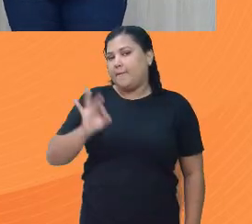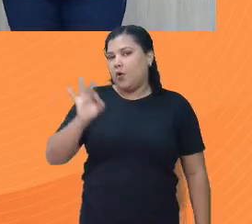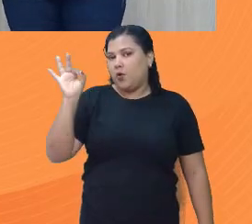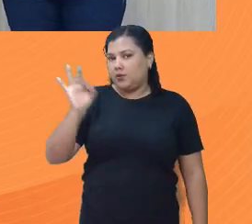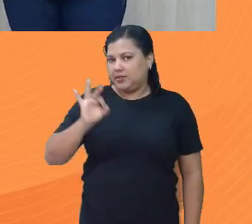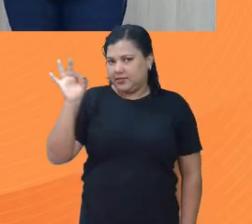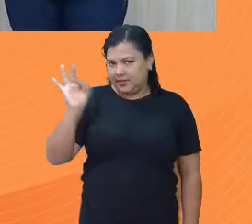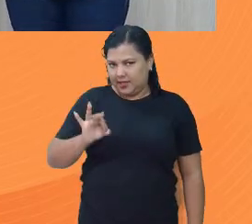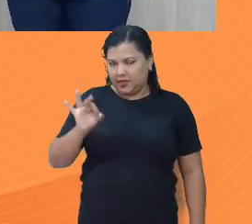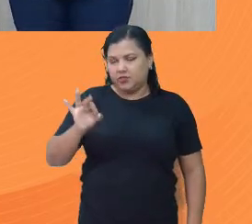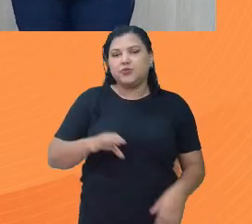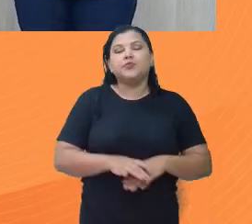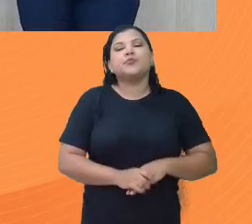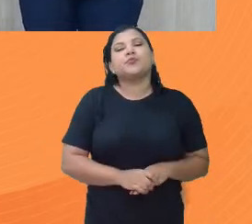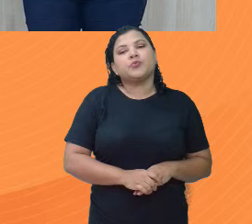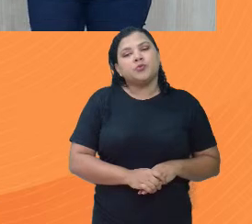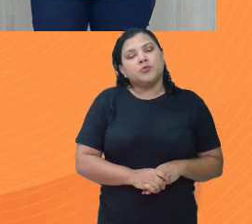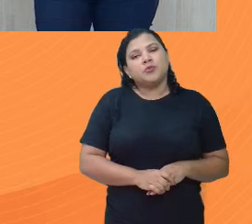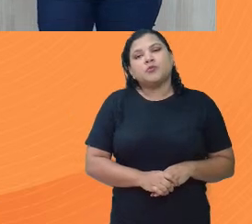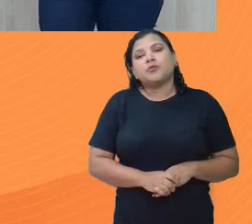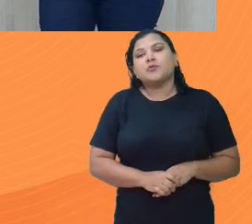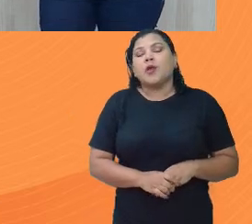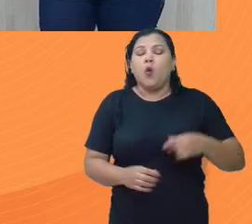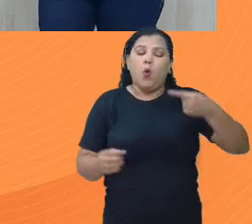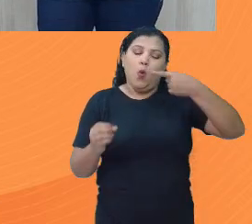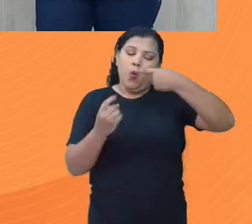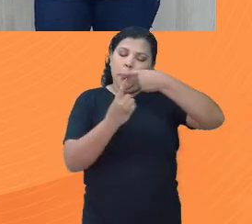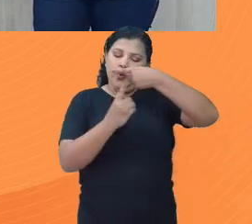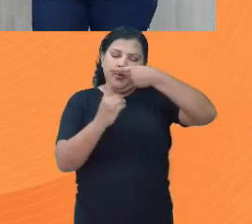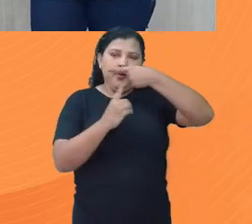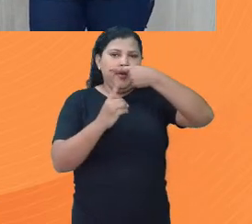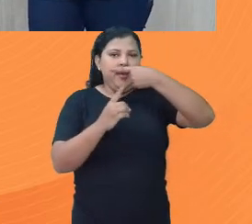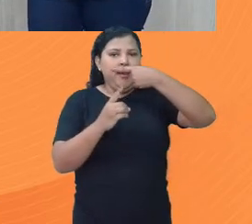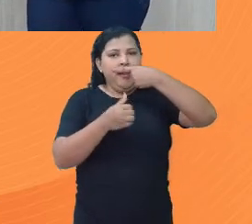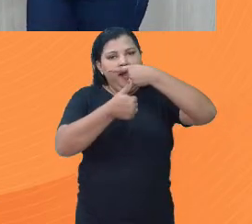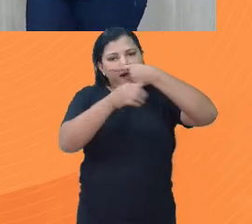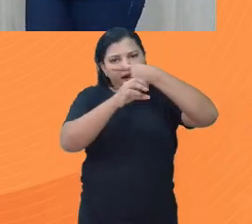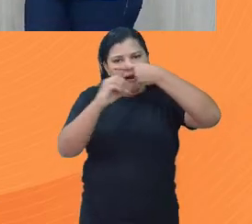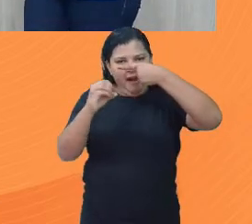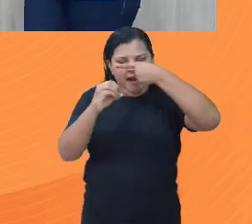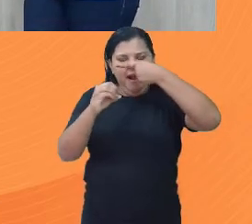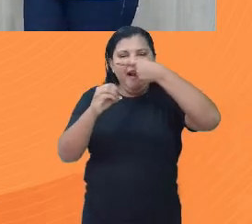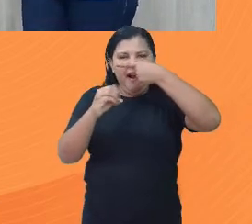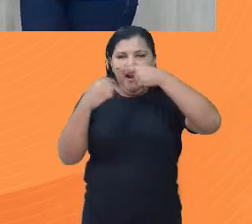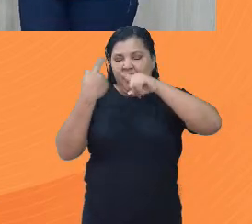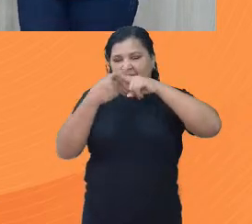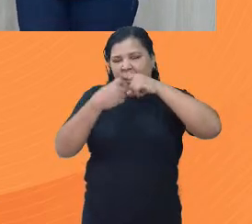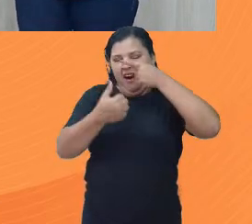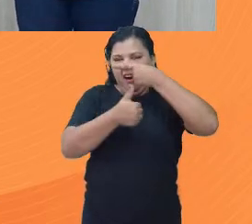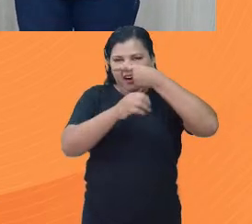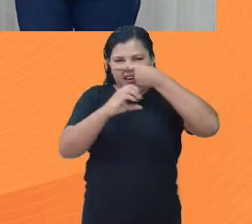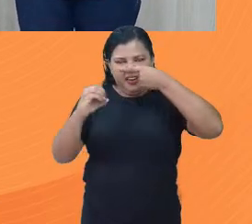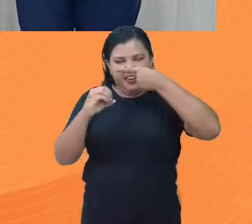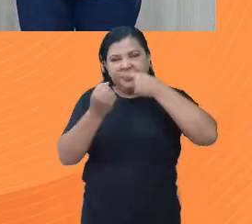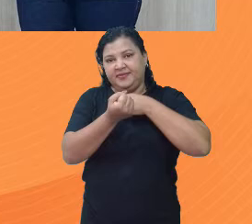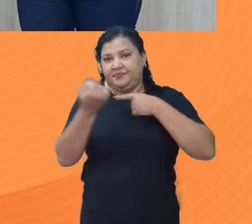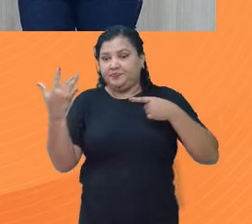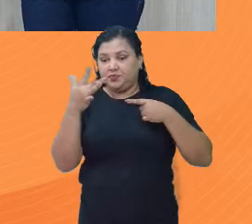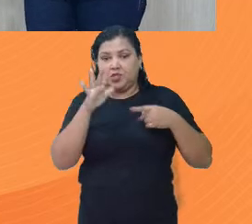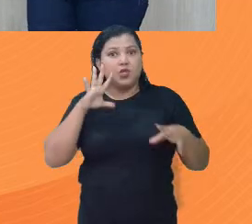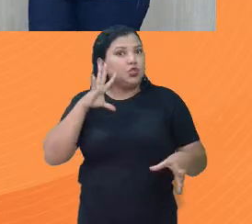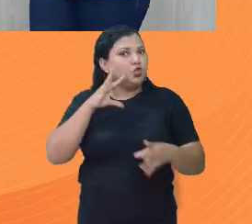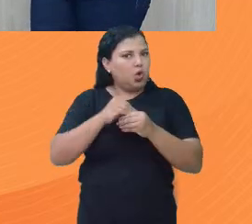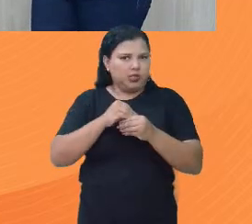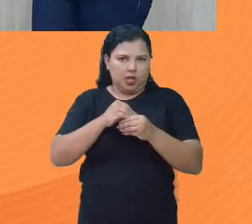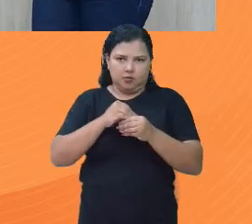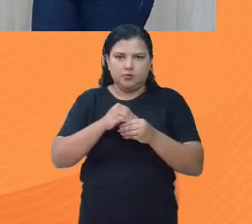aí, já chamando a atenção para isso, o nosso denominador vai ser o 100. O 100 é a quantidade totais de partes que a gente fez a divisão. Se